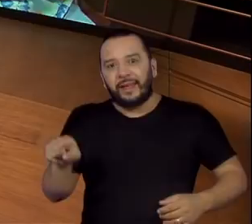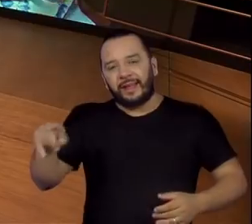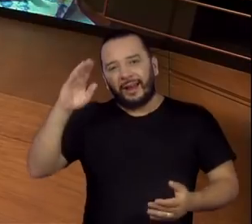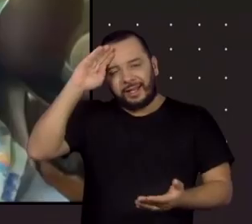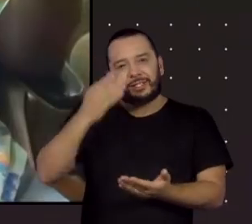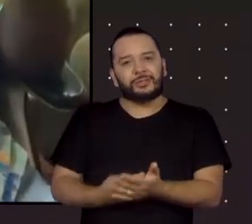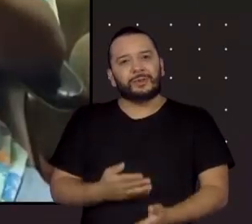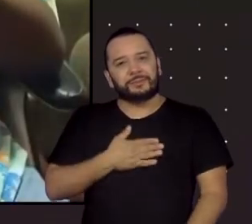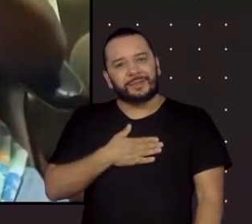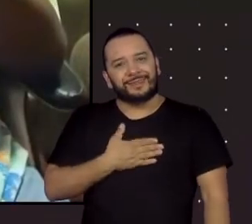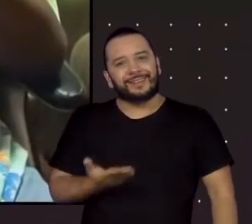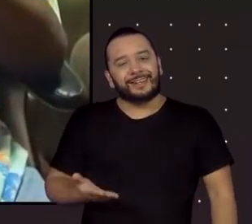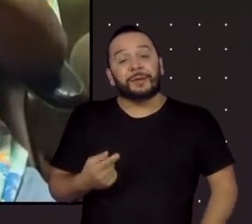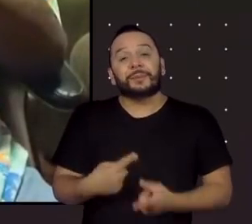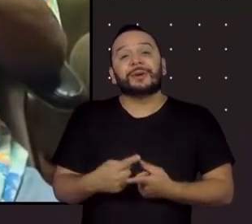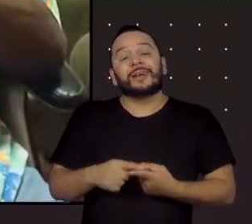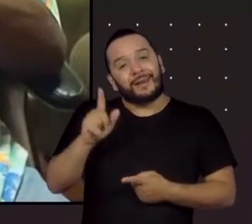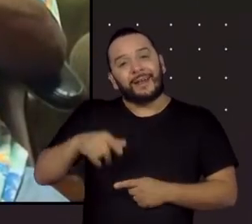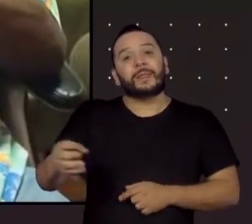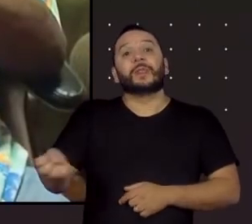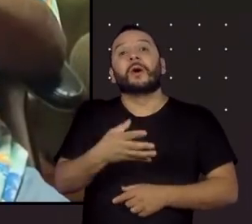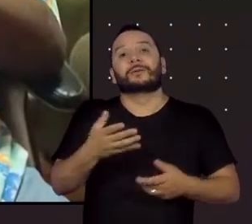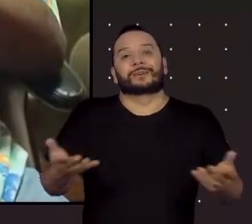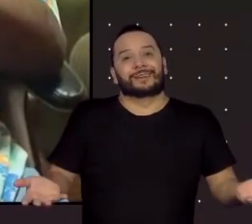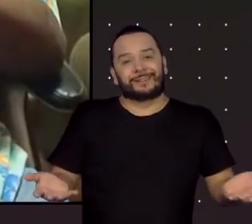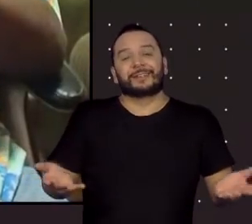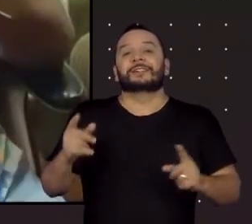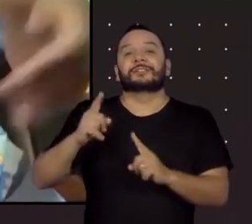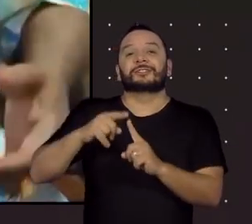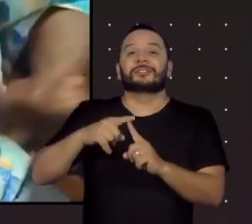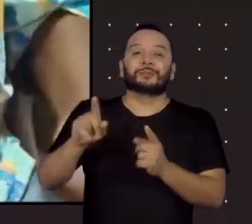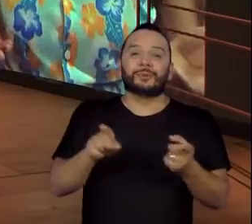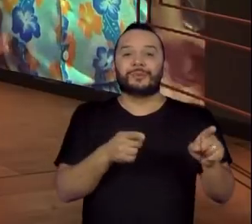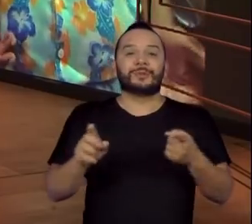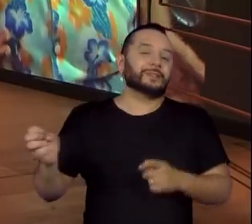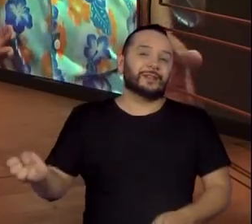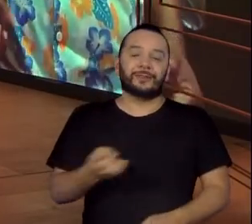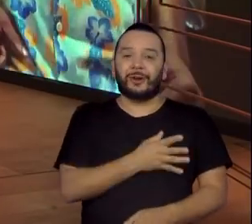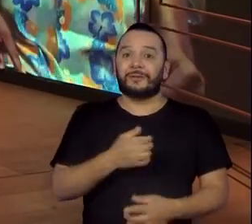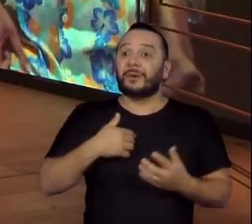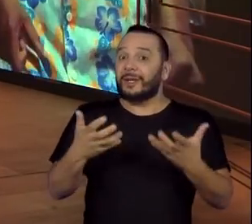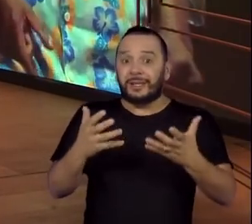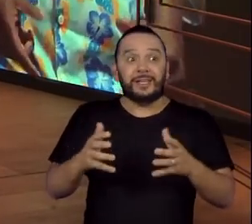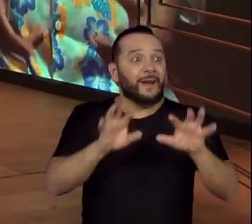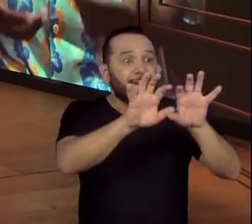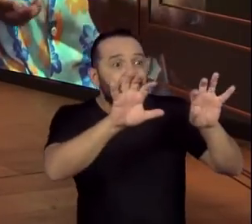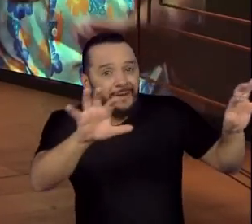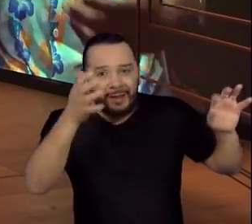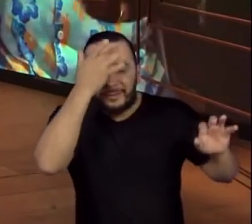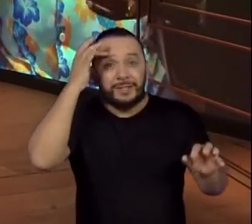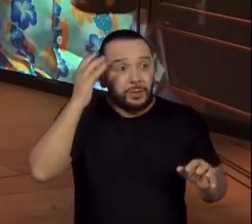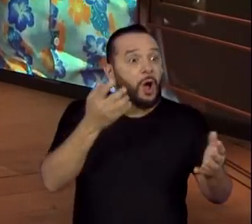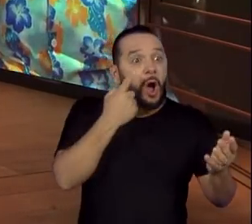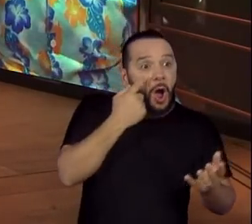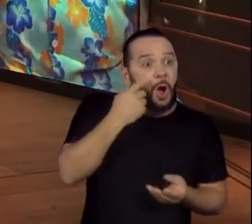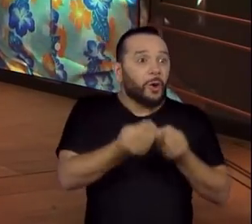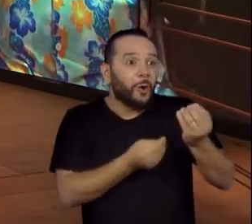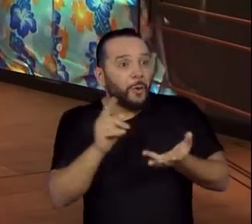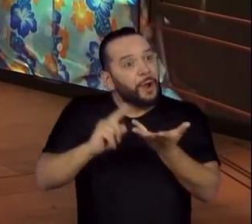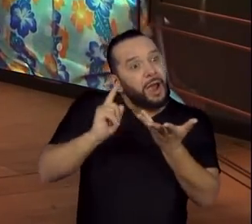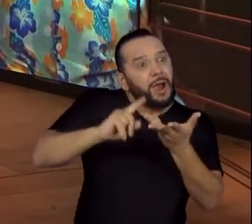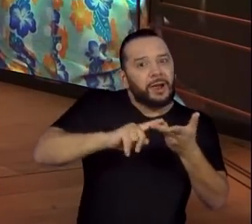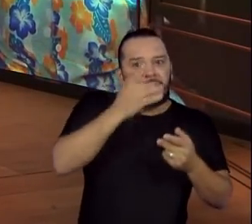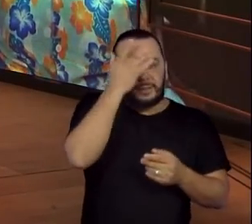era uma coisa nova, né? Estava chegando e eu queria falar para as pessoas que o grande lance era aquele,